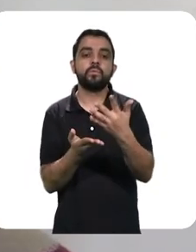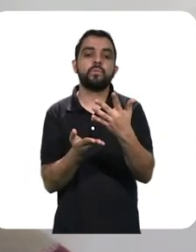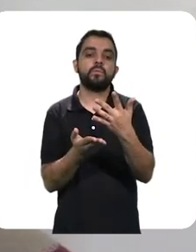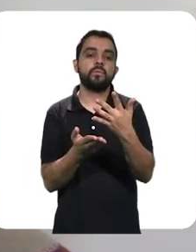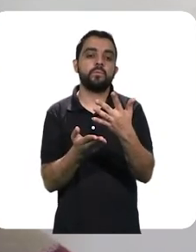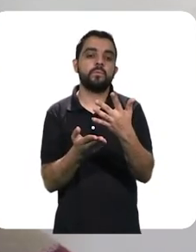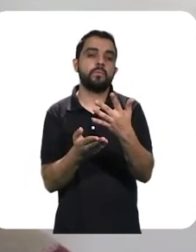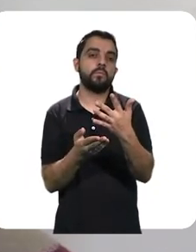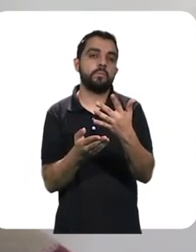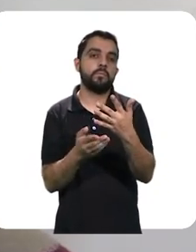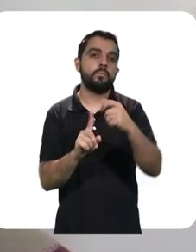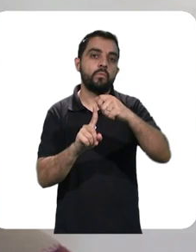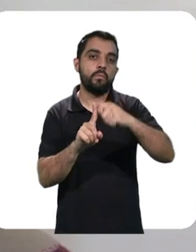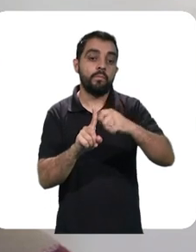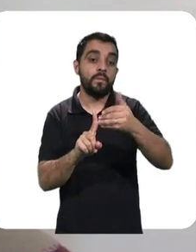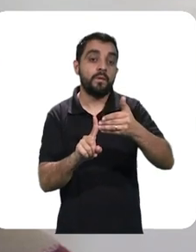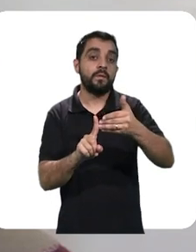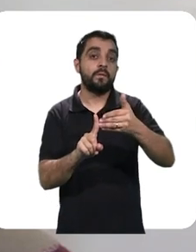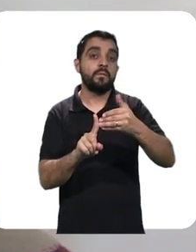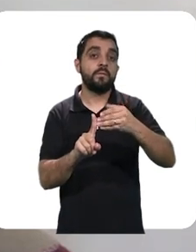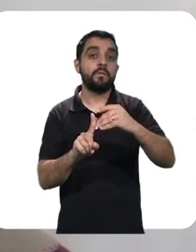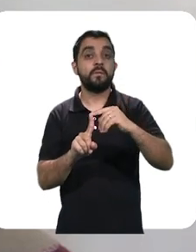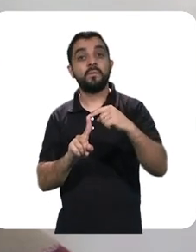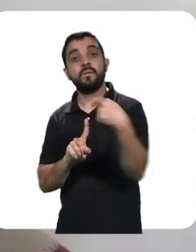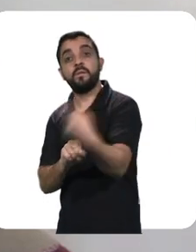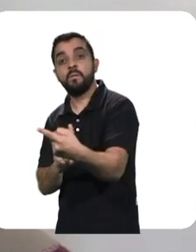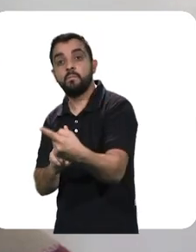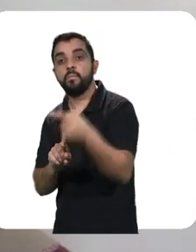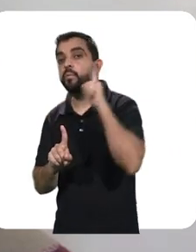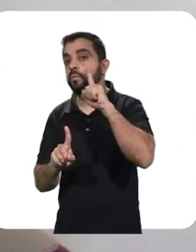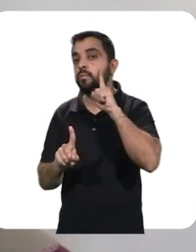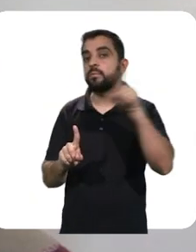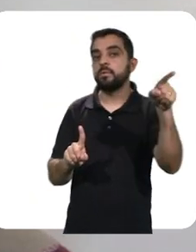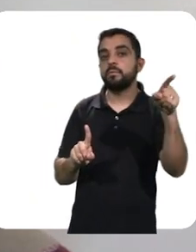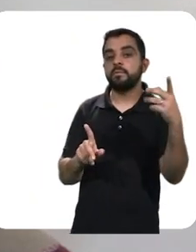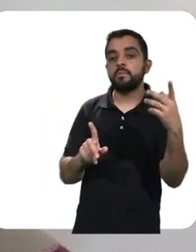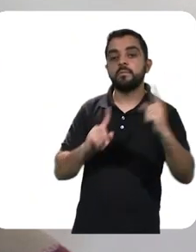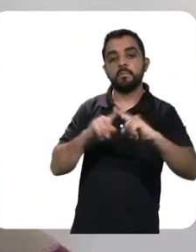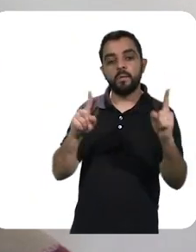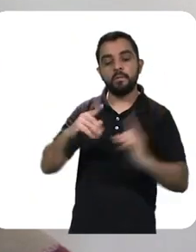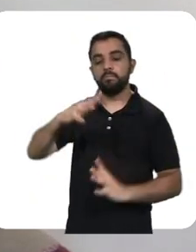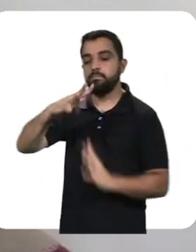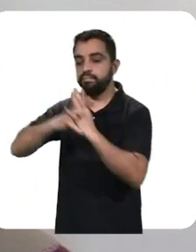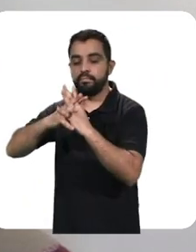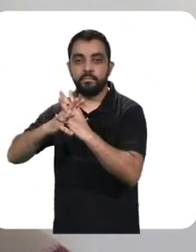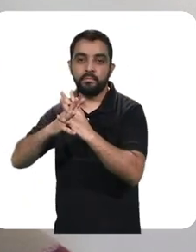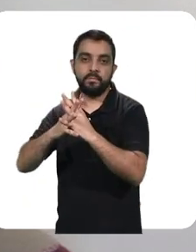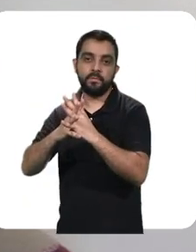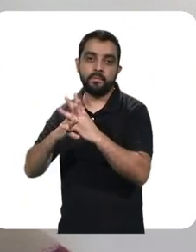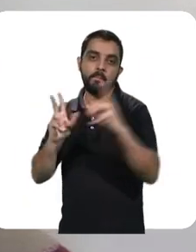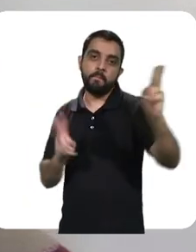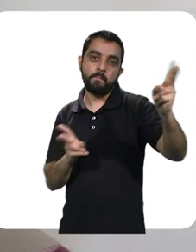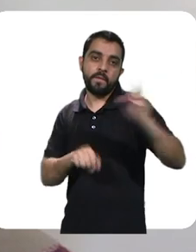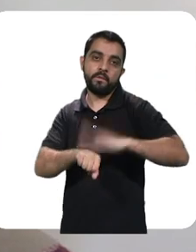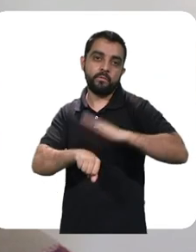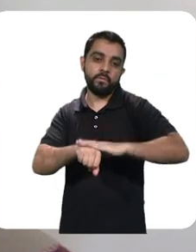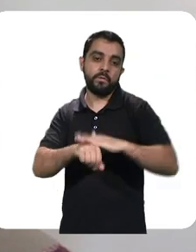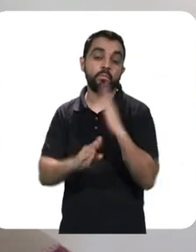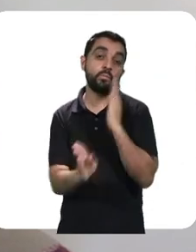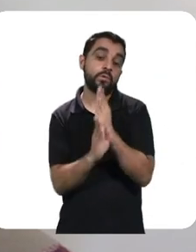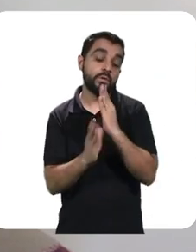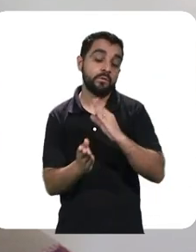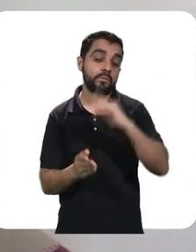começado o primeiro caso um mês depois dos Estados Unidos, é provável que o momento de colapso aconteça em